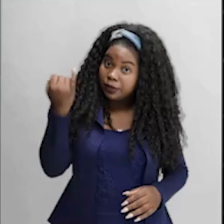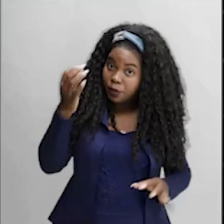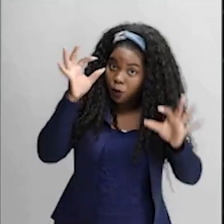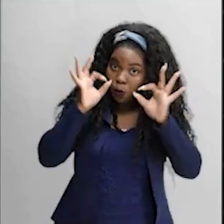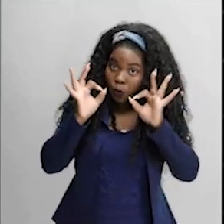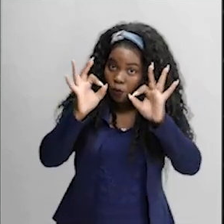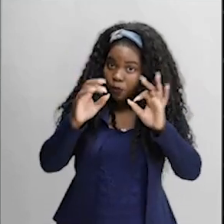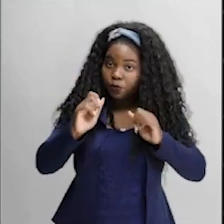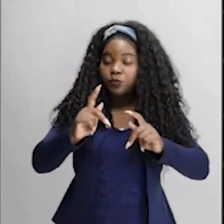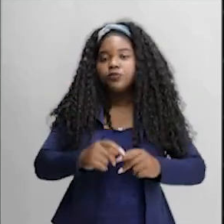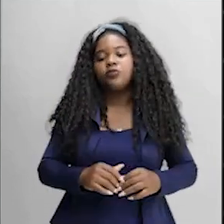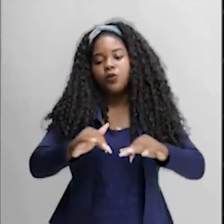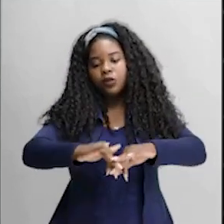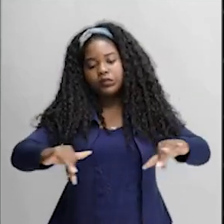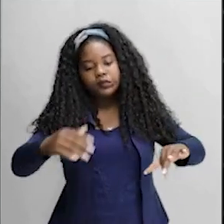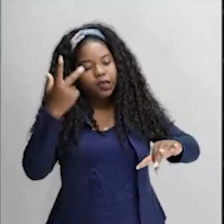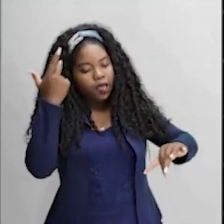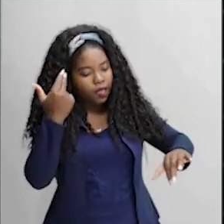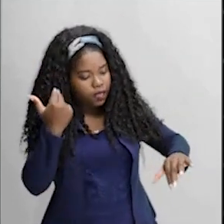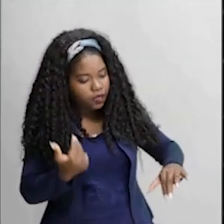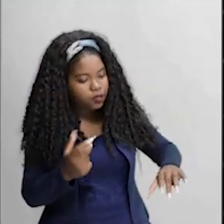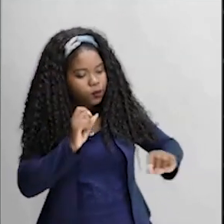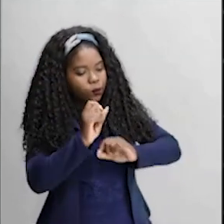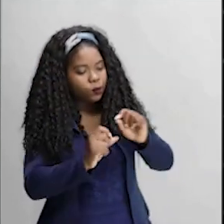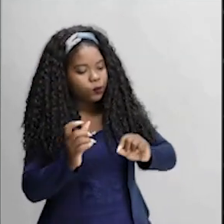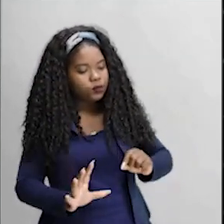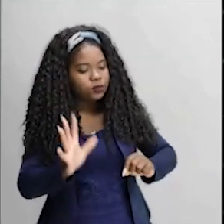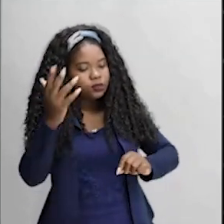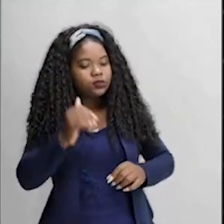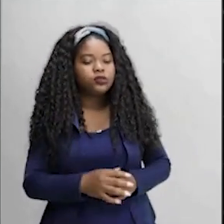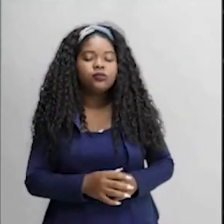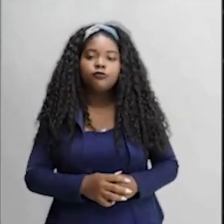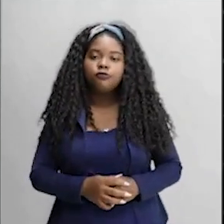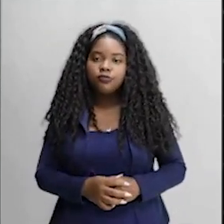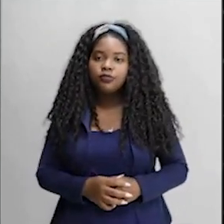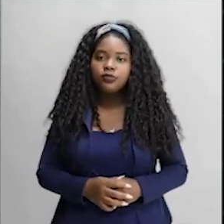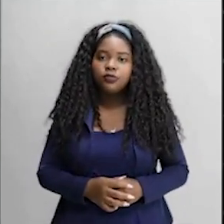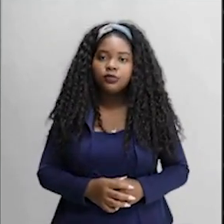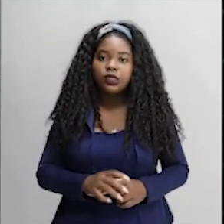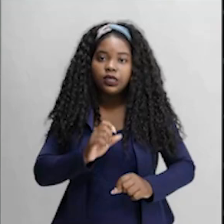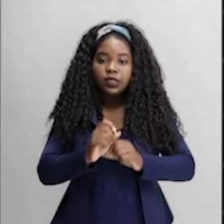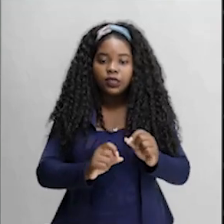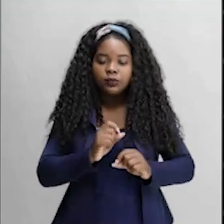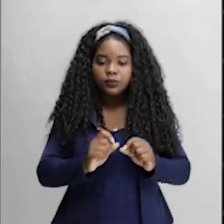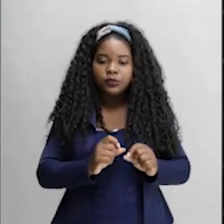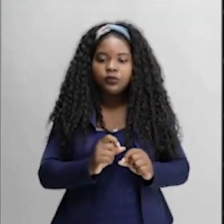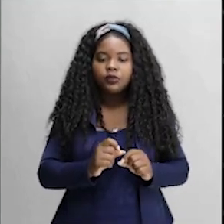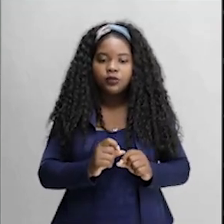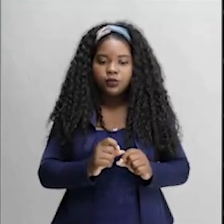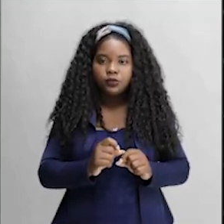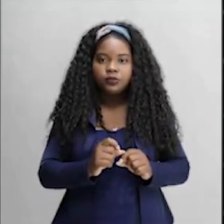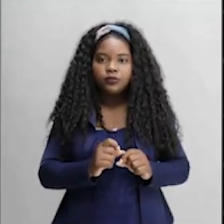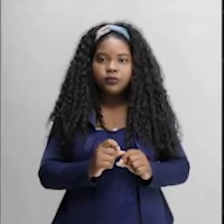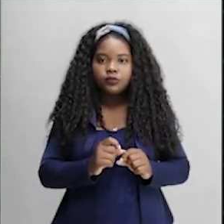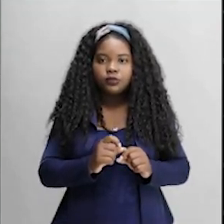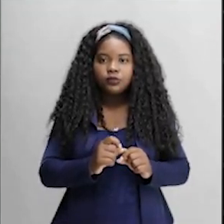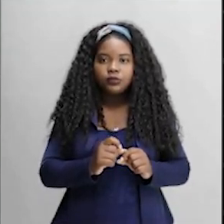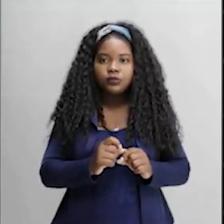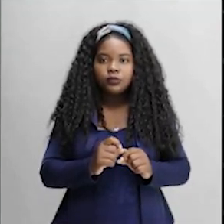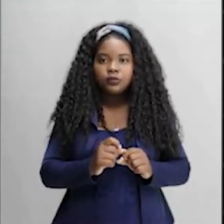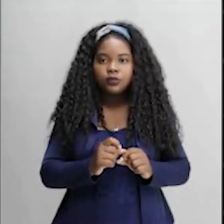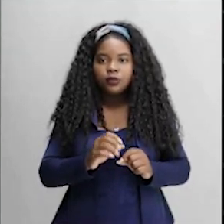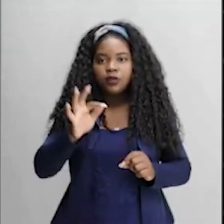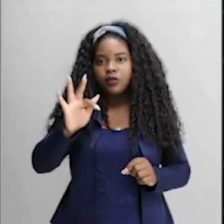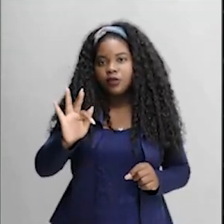muito legal. Quando essa divisão é natural, ela é praticamente fixa. Eu não vou fechar a questão que ela é